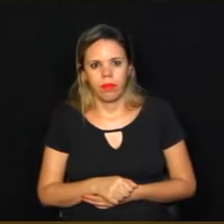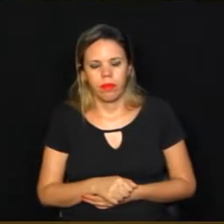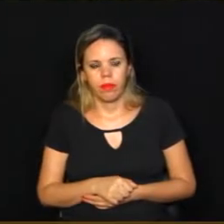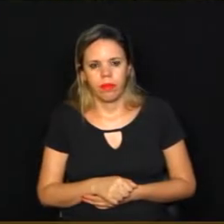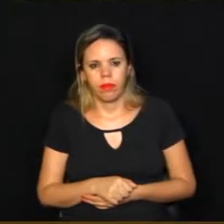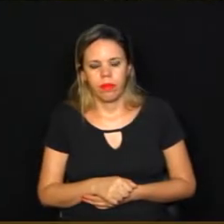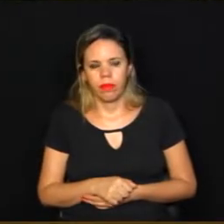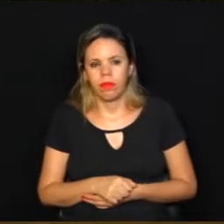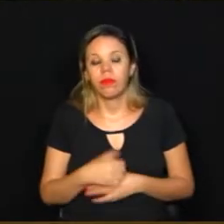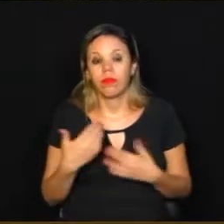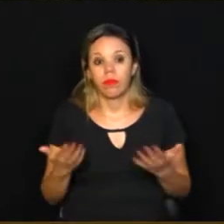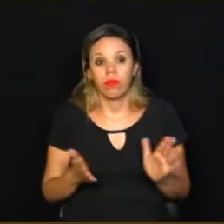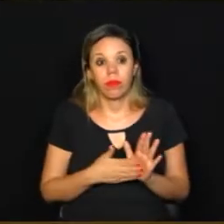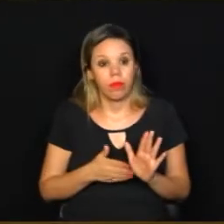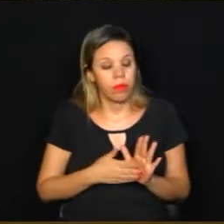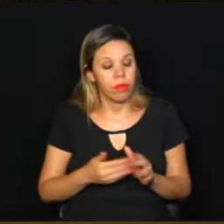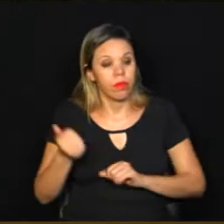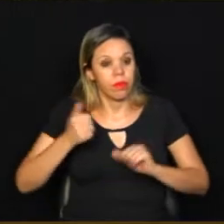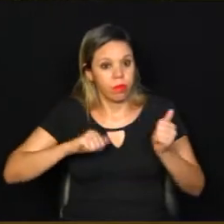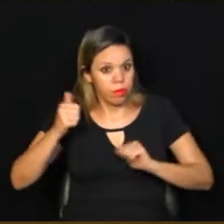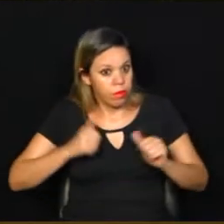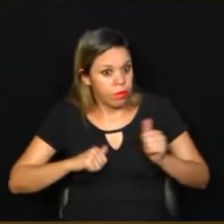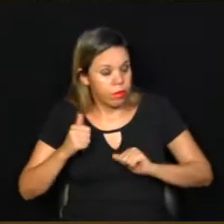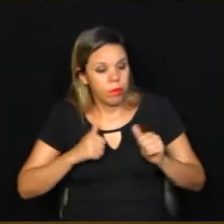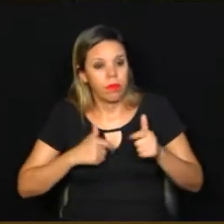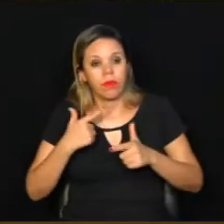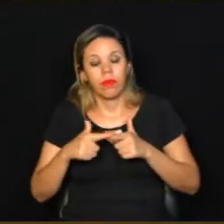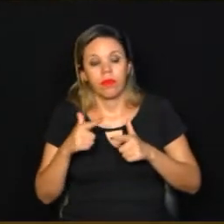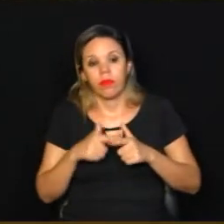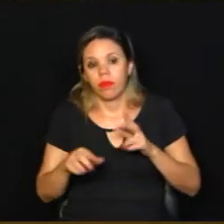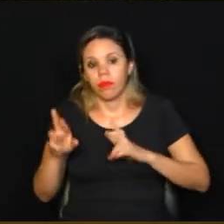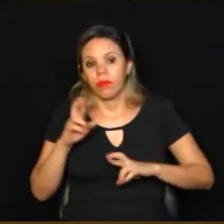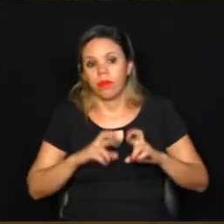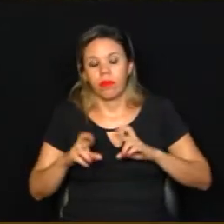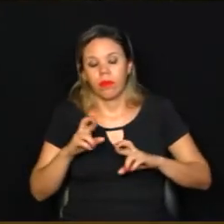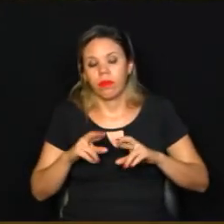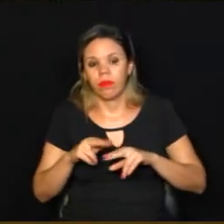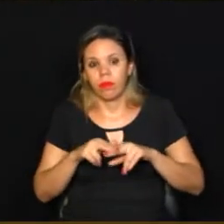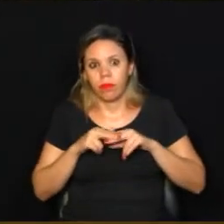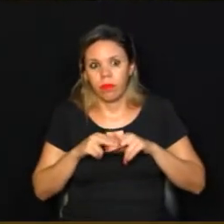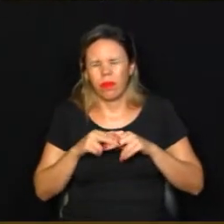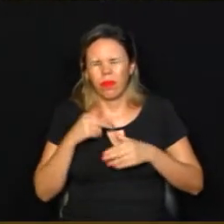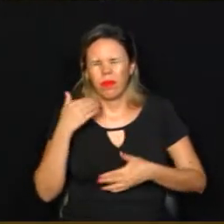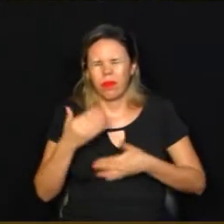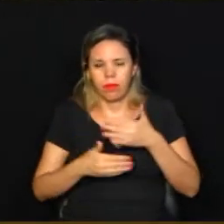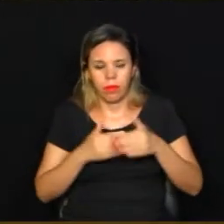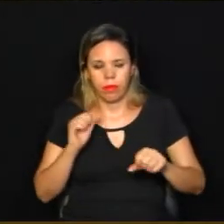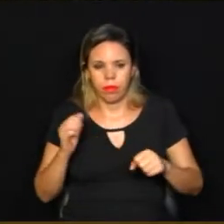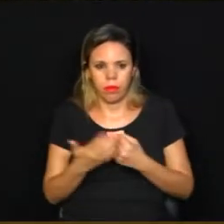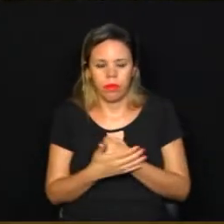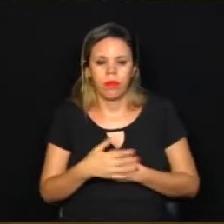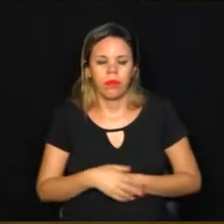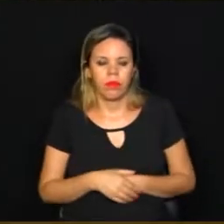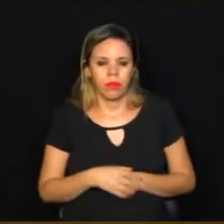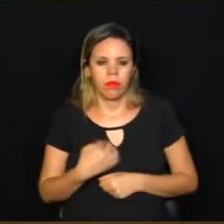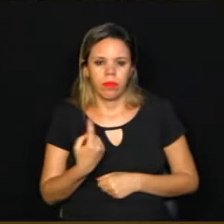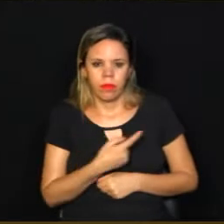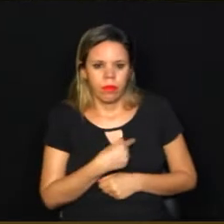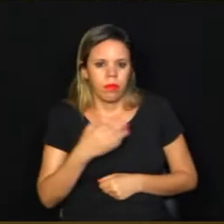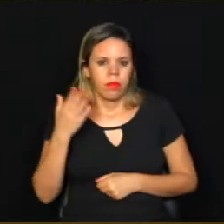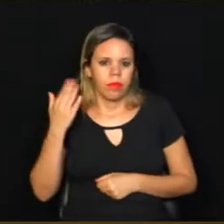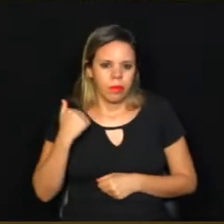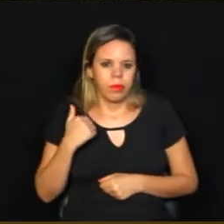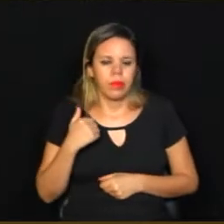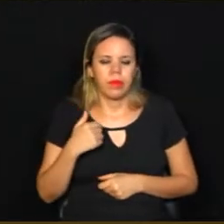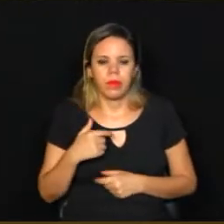A ideia de reavaliar essas situações é que, em decorrência da pandemia, nós sabemos